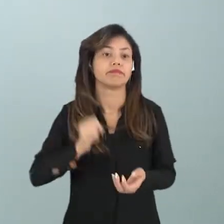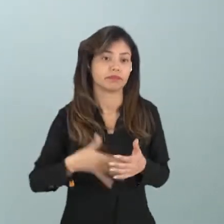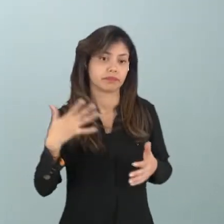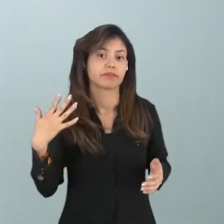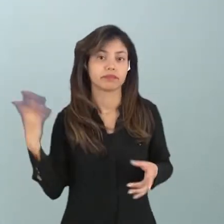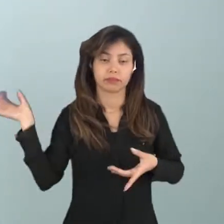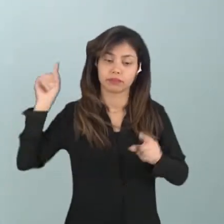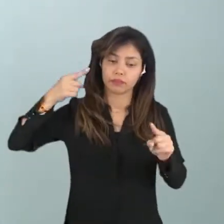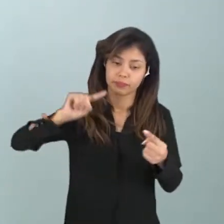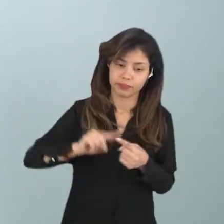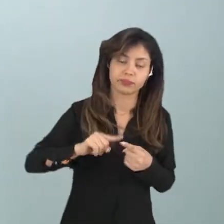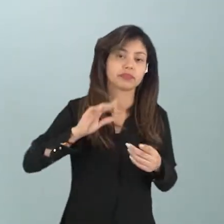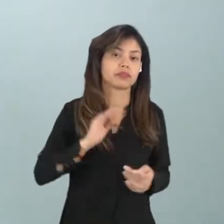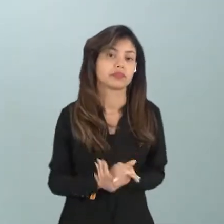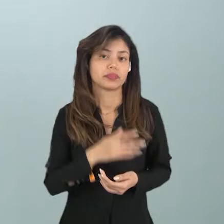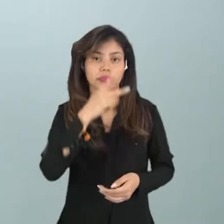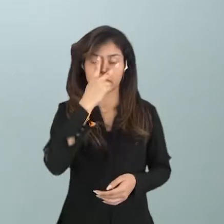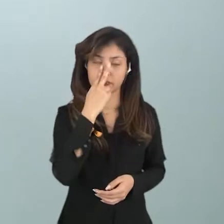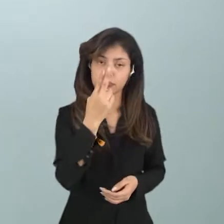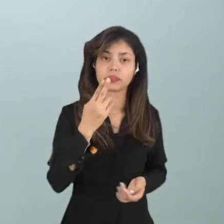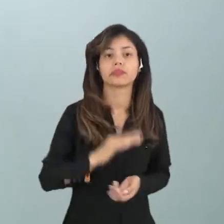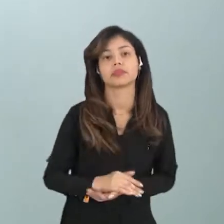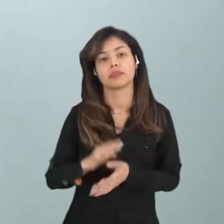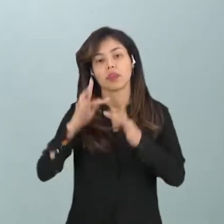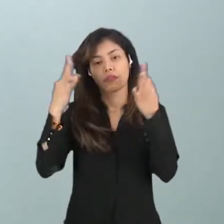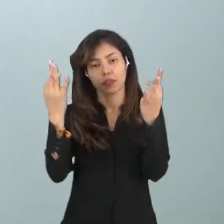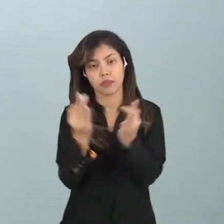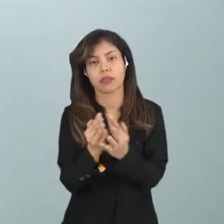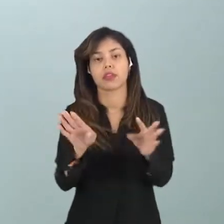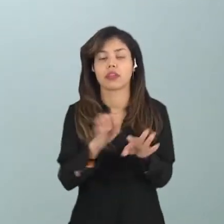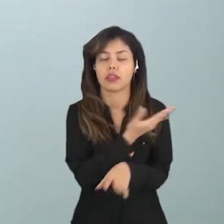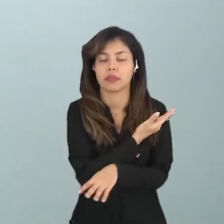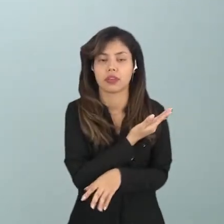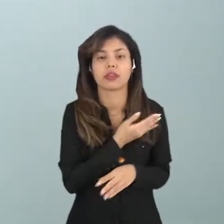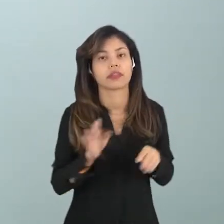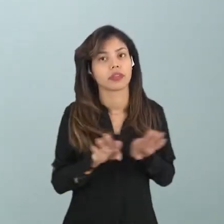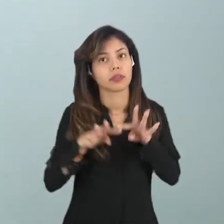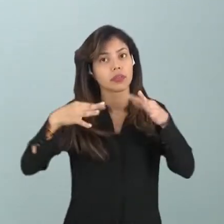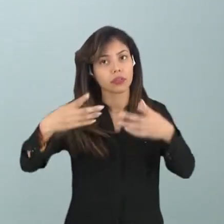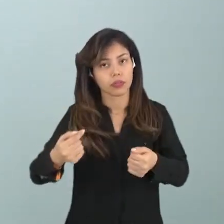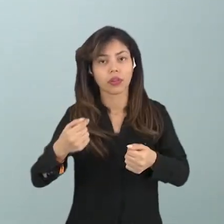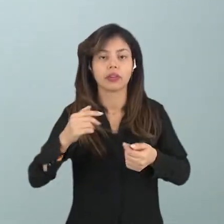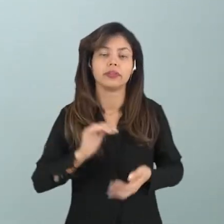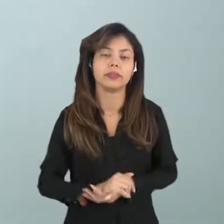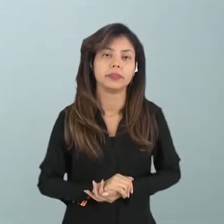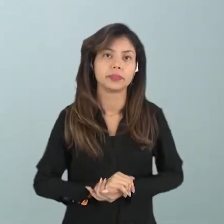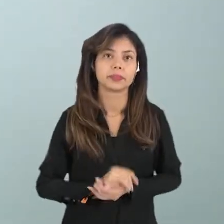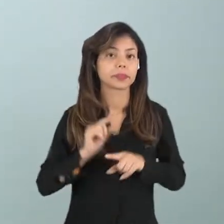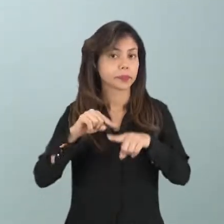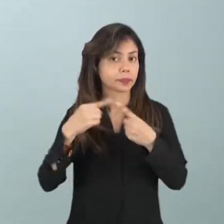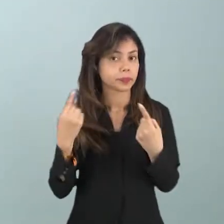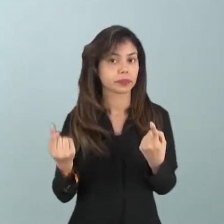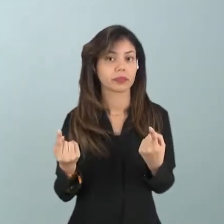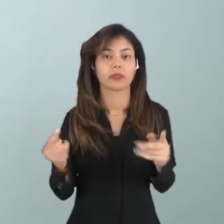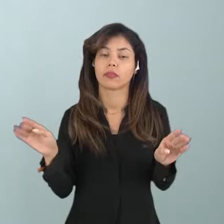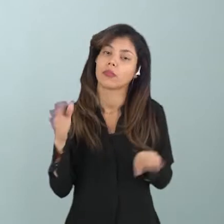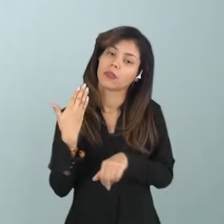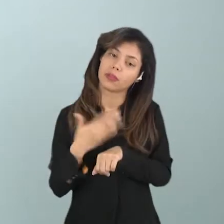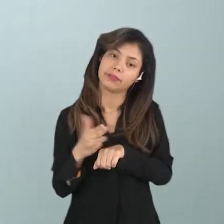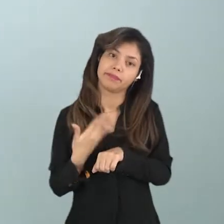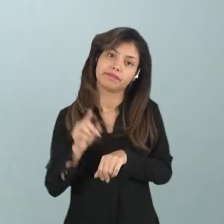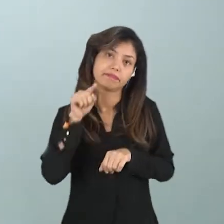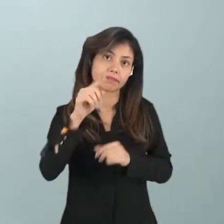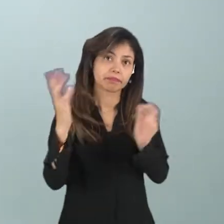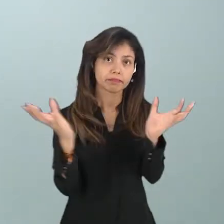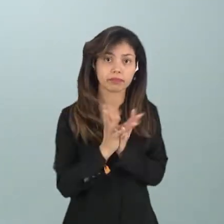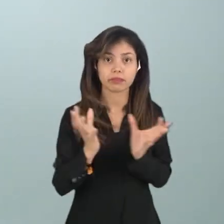com ligações de parentesco ou de amizade, já que estão todas ali dependendo uma das outras. Mas é uma prática desse